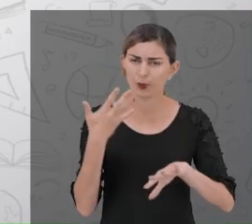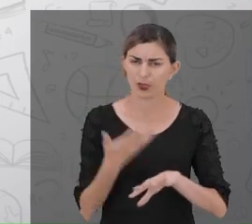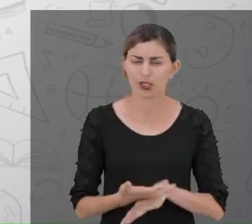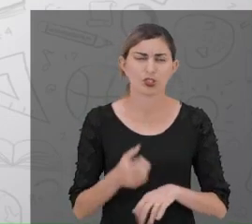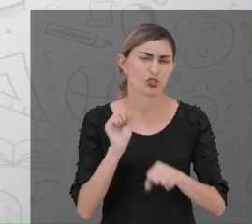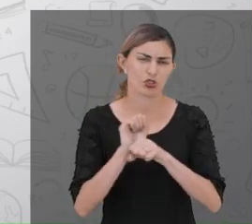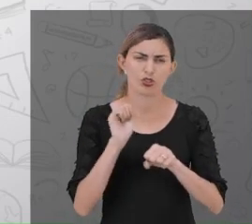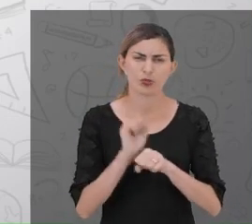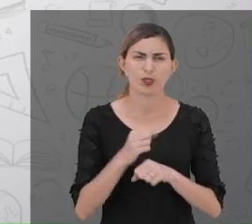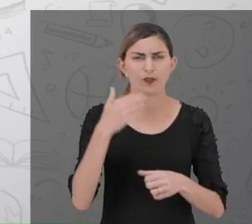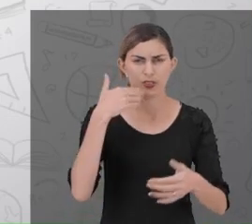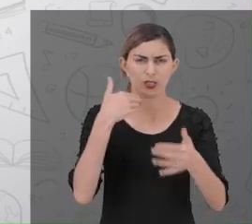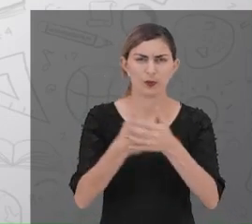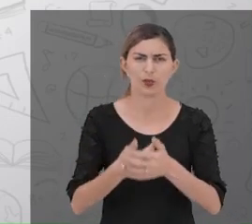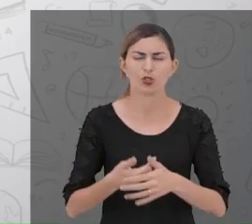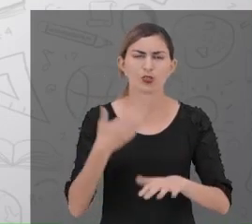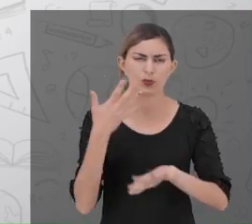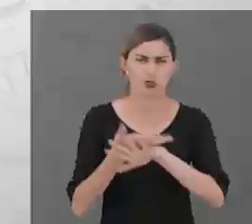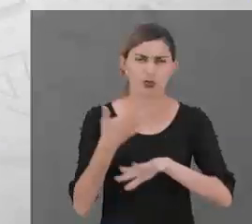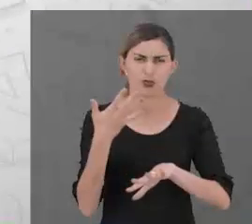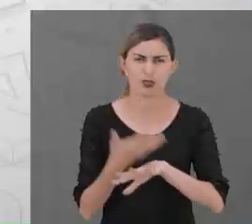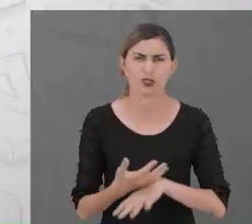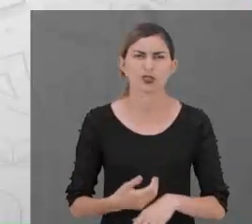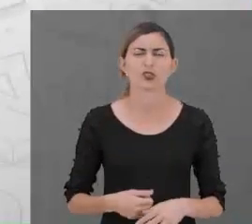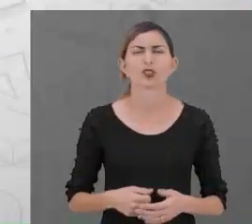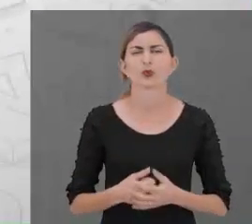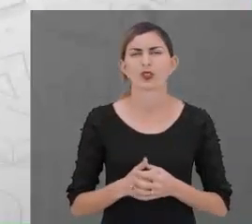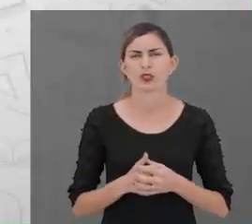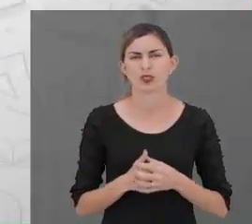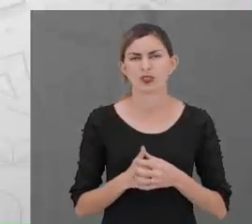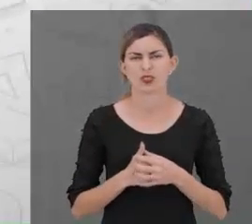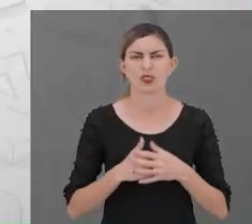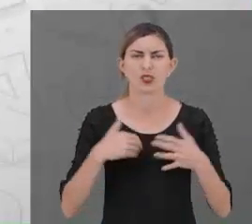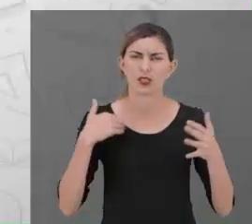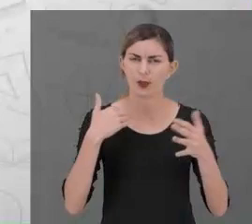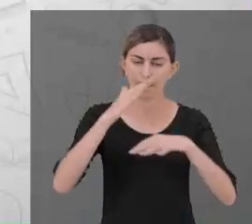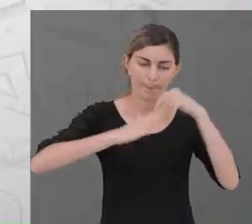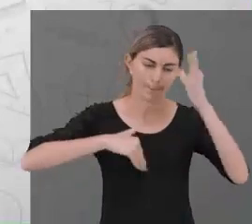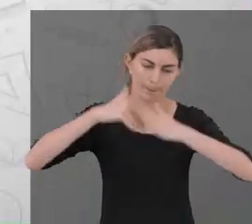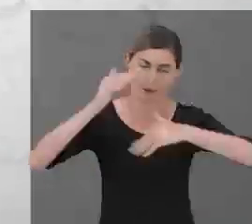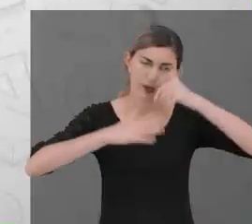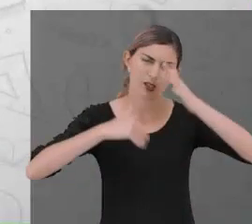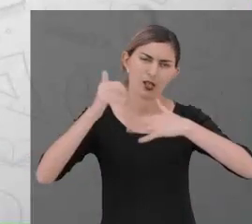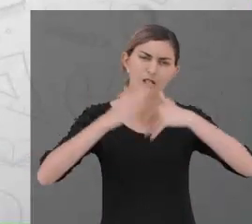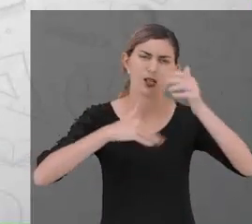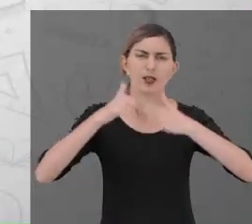foi a segunda competência. Eu espero você na próxima competência, que vai ser